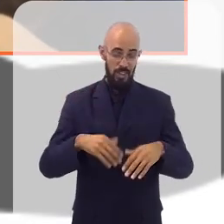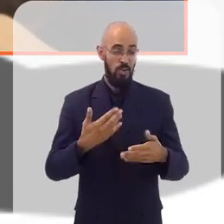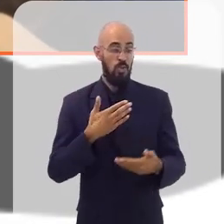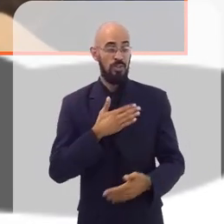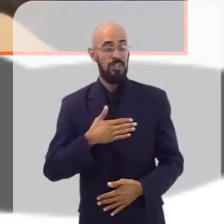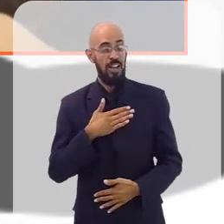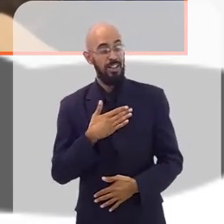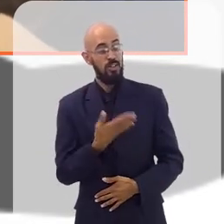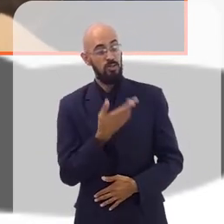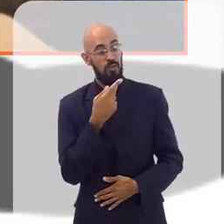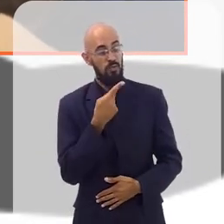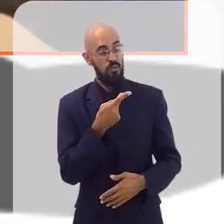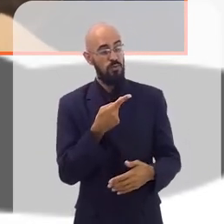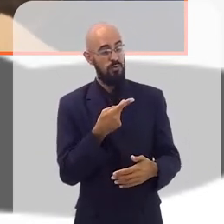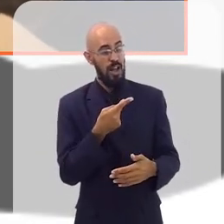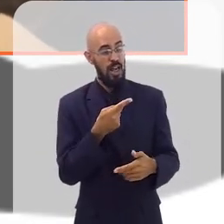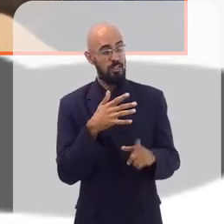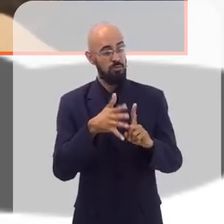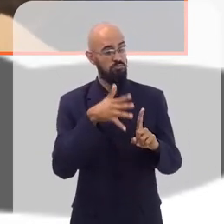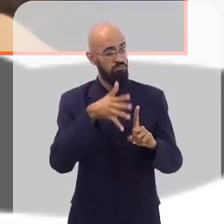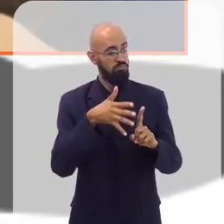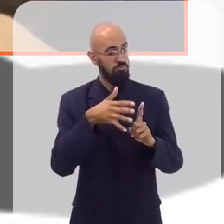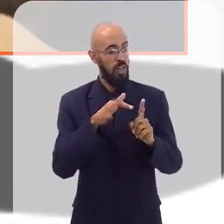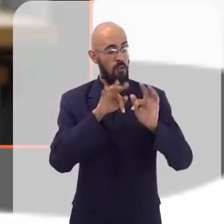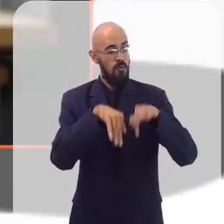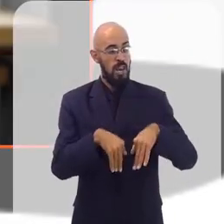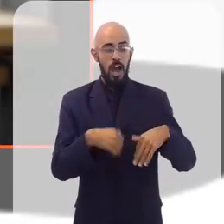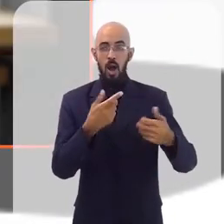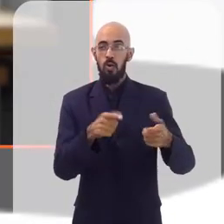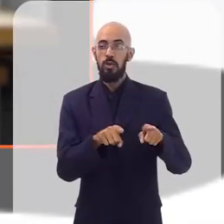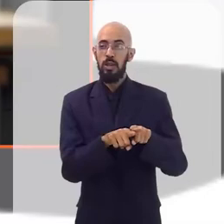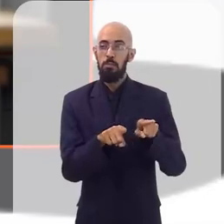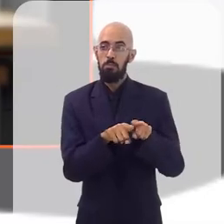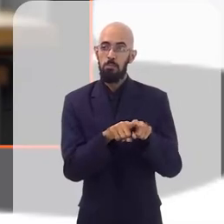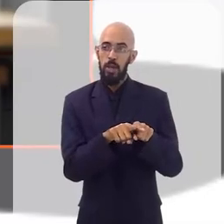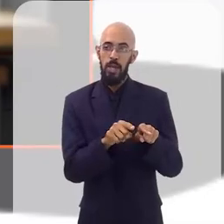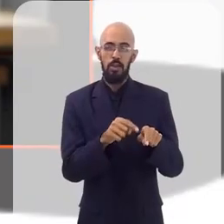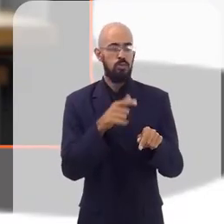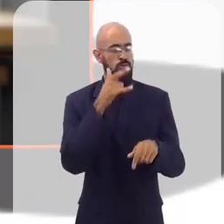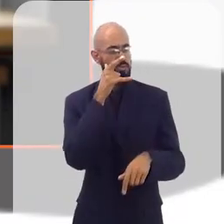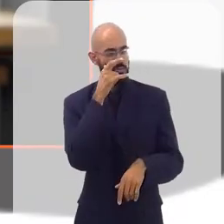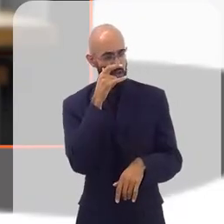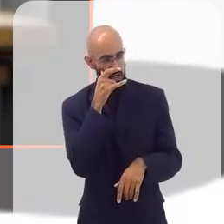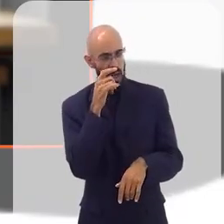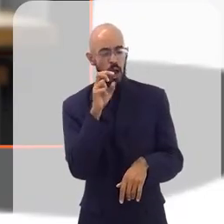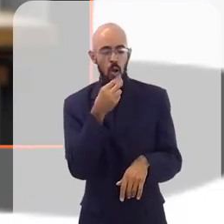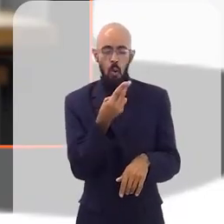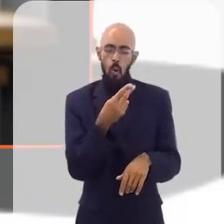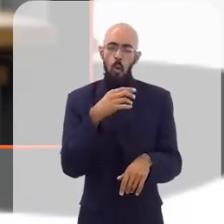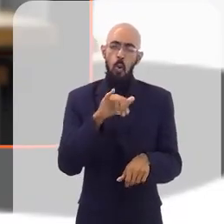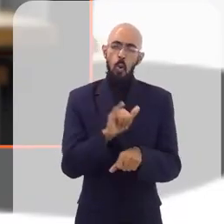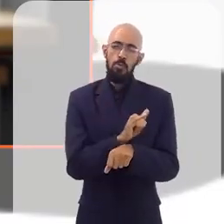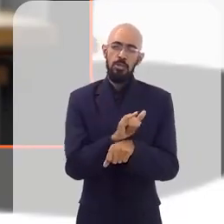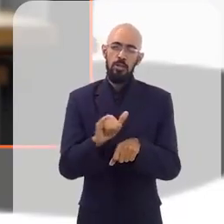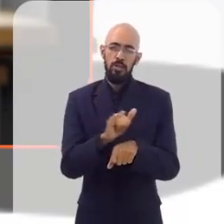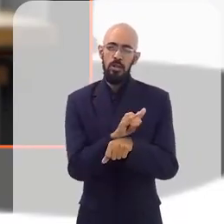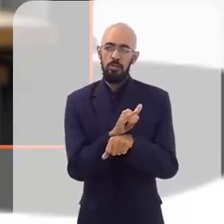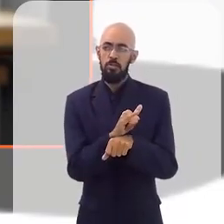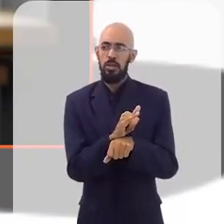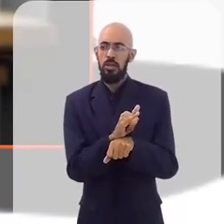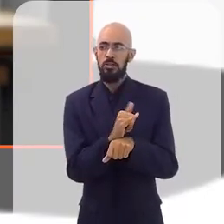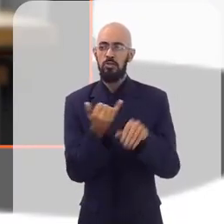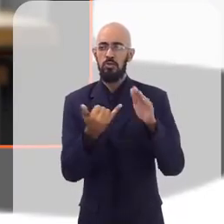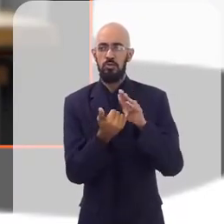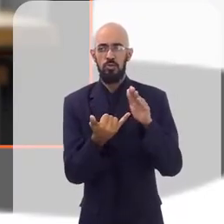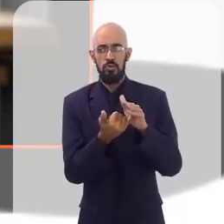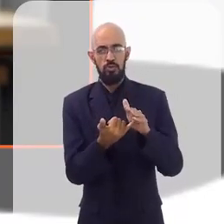né e eu queria que soubesse as suas considerações finais pudesse e aqui o seu Instagram uma maneira